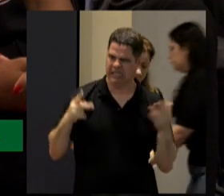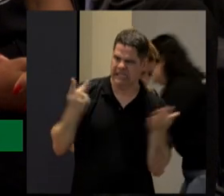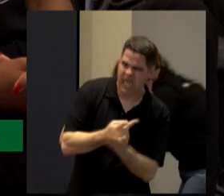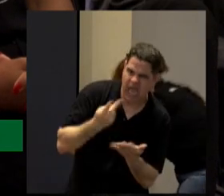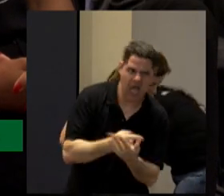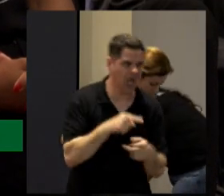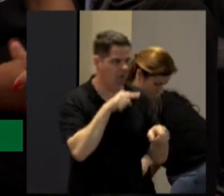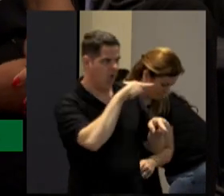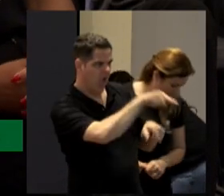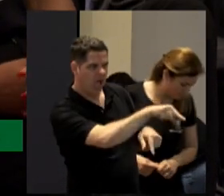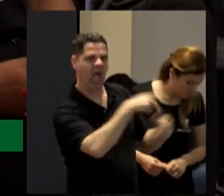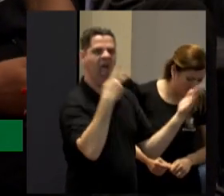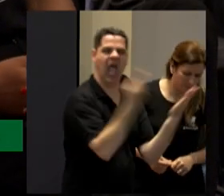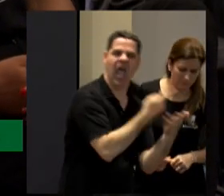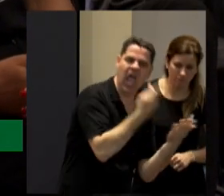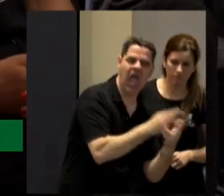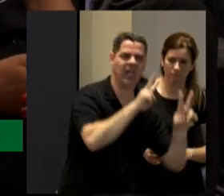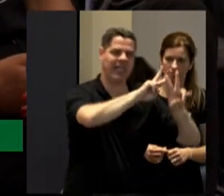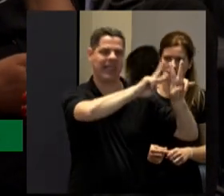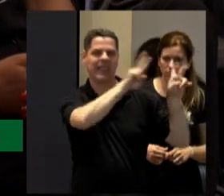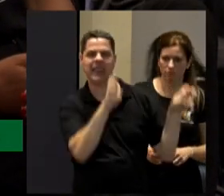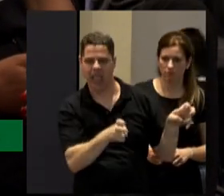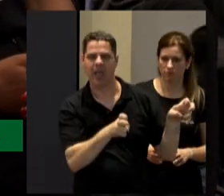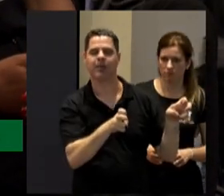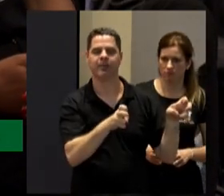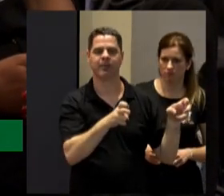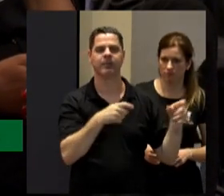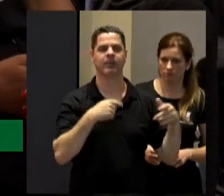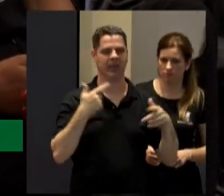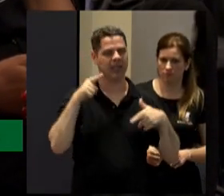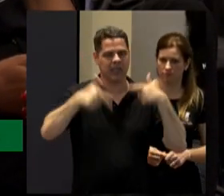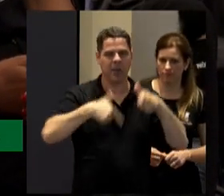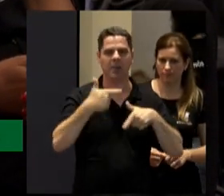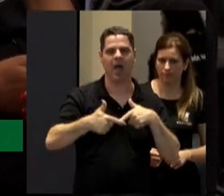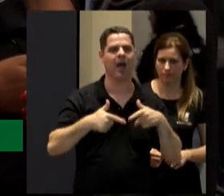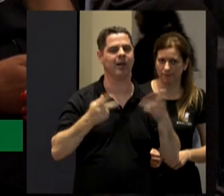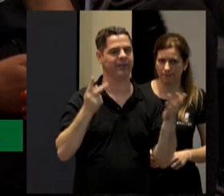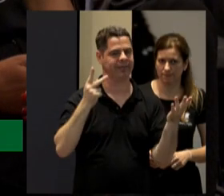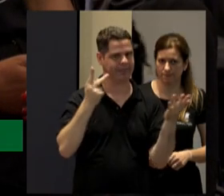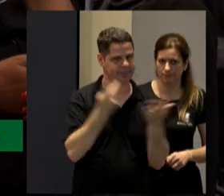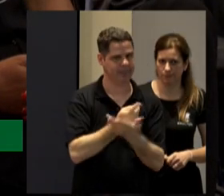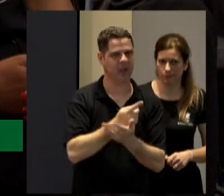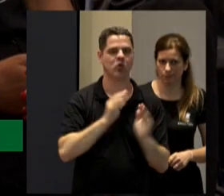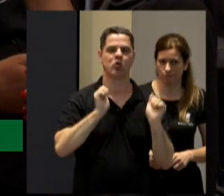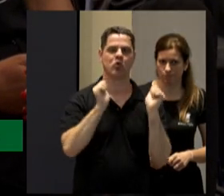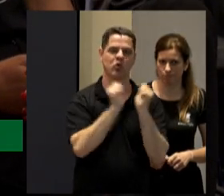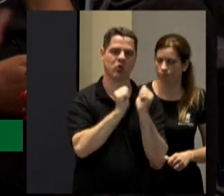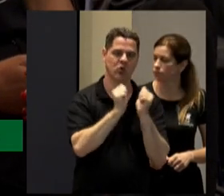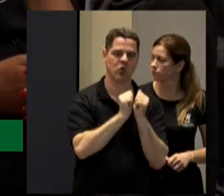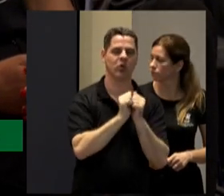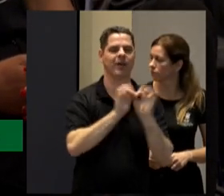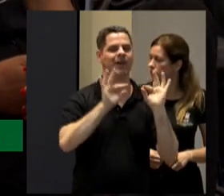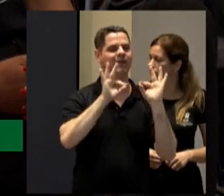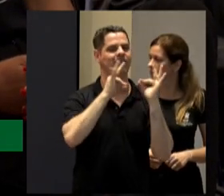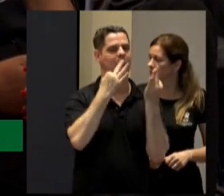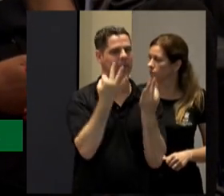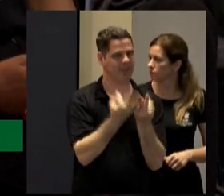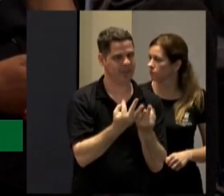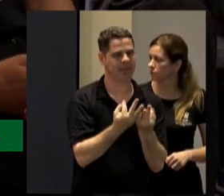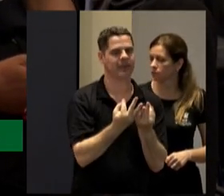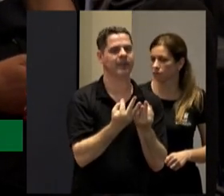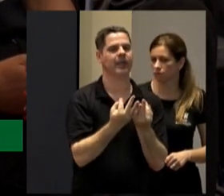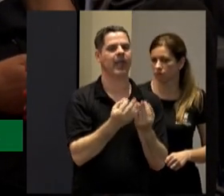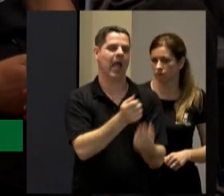nossa unidade, no nosso trabalho, no nosso dia a dia, com os nossos colegas, com as nossas famílias, com os